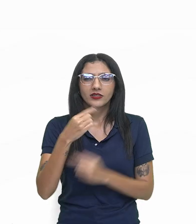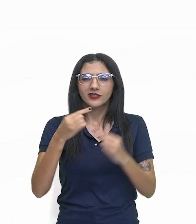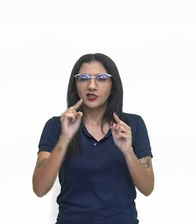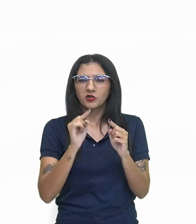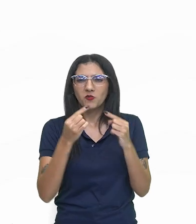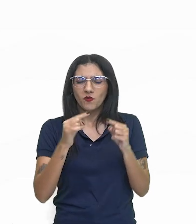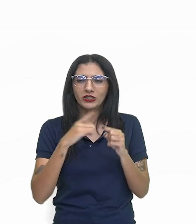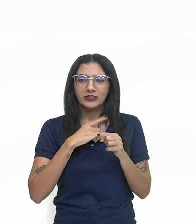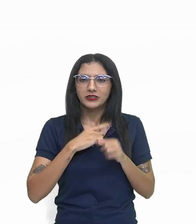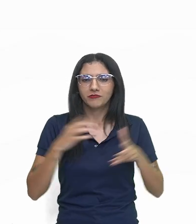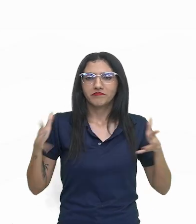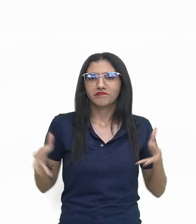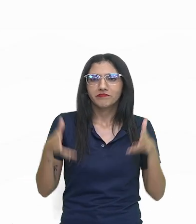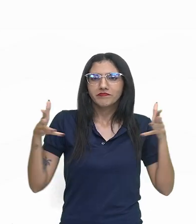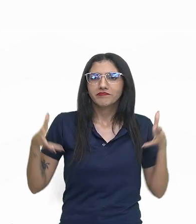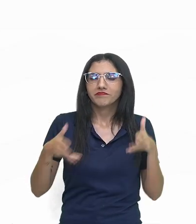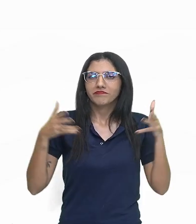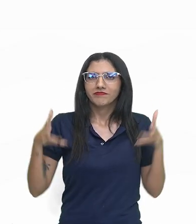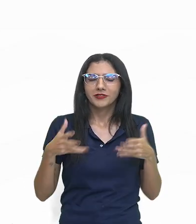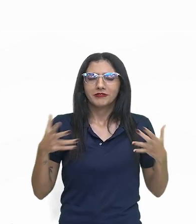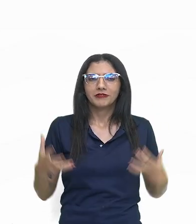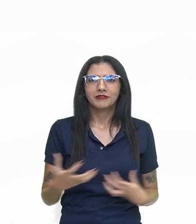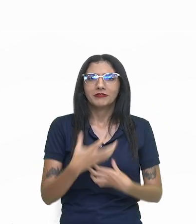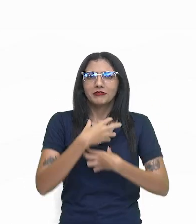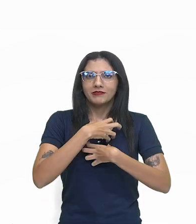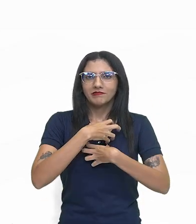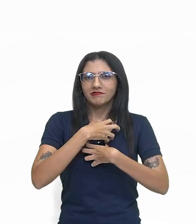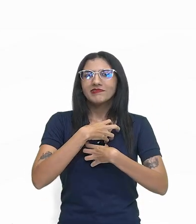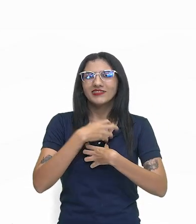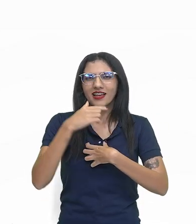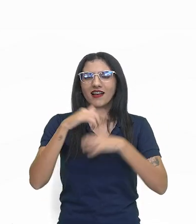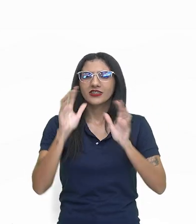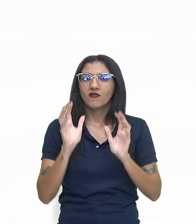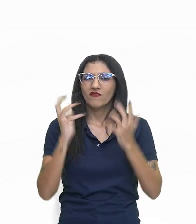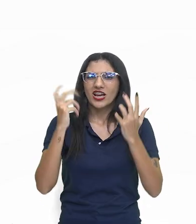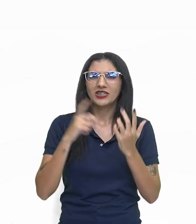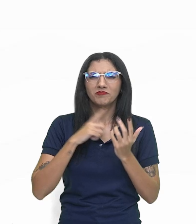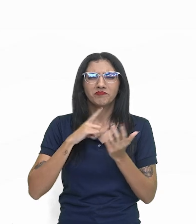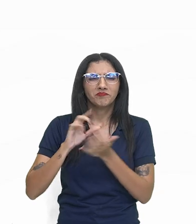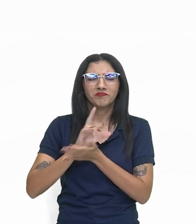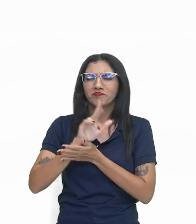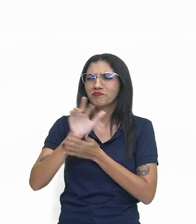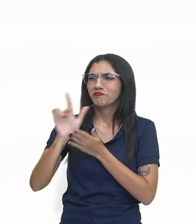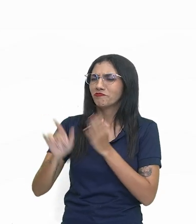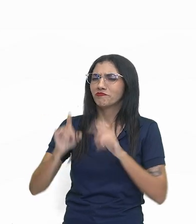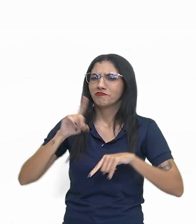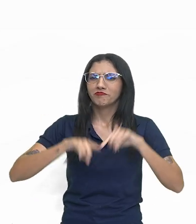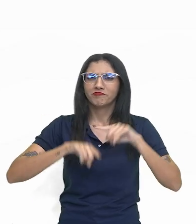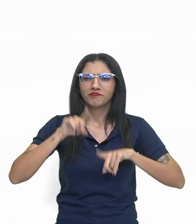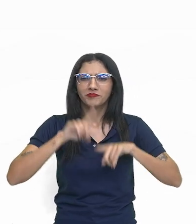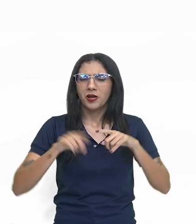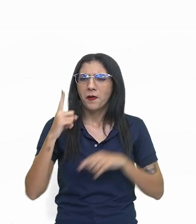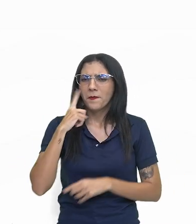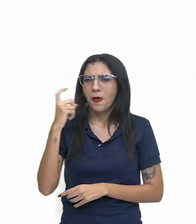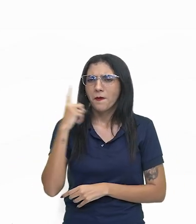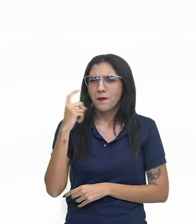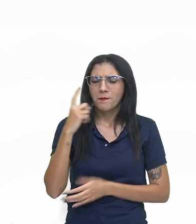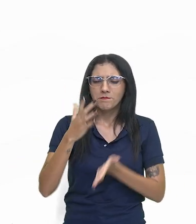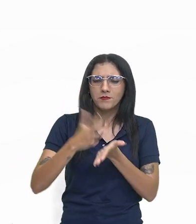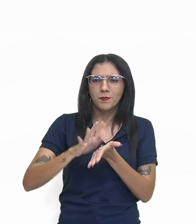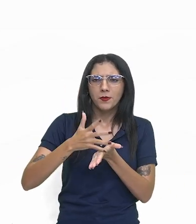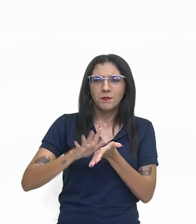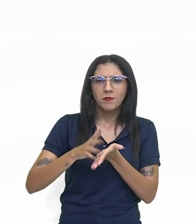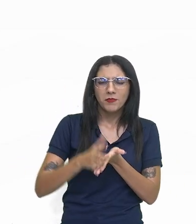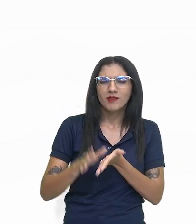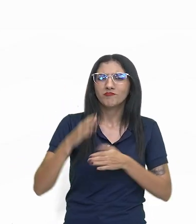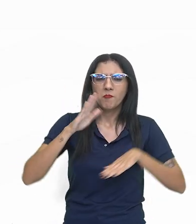músicas, né, que animam e contagiam esse festival, envolvem uma variedade de instrumentos, como tambores,